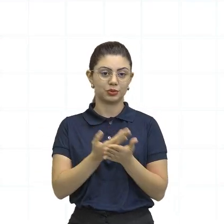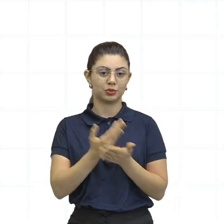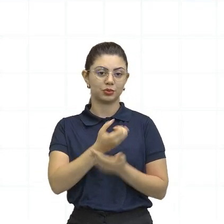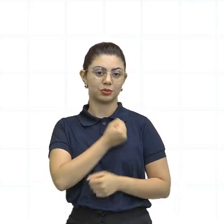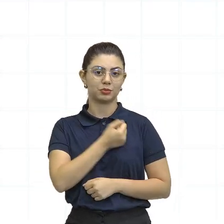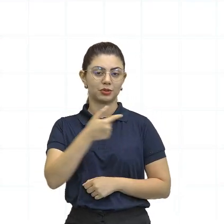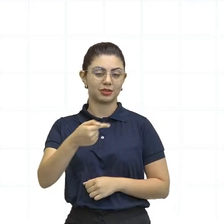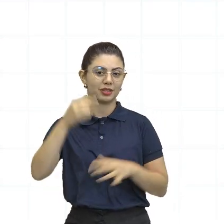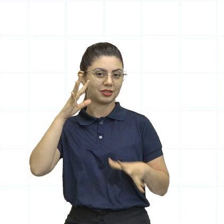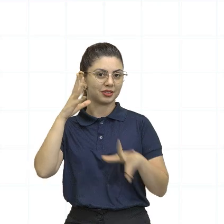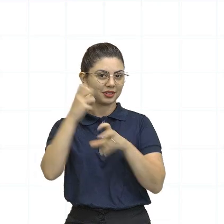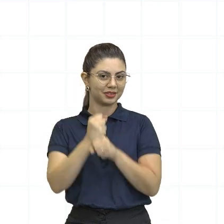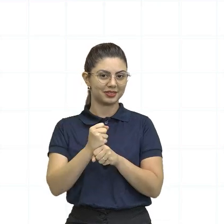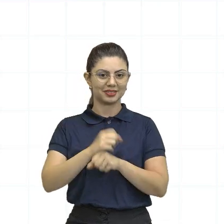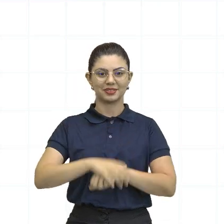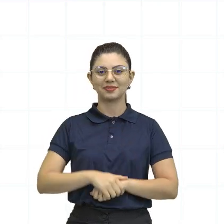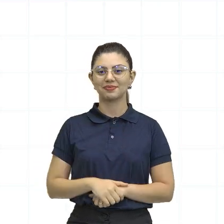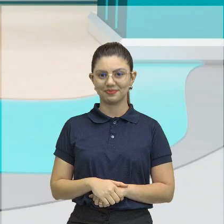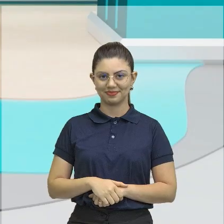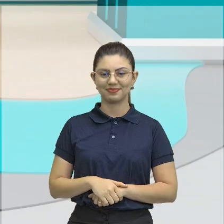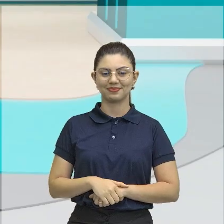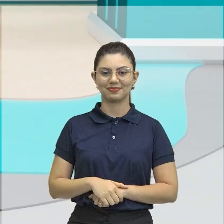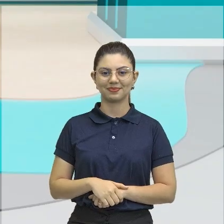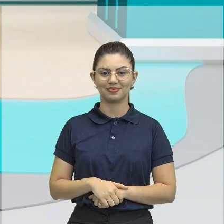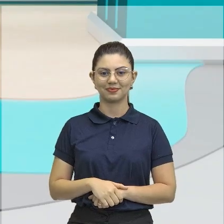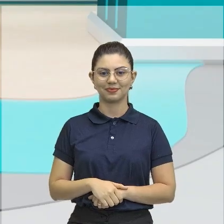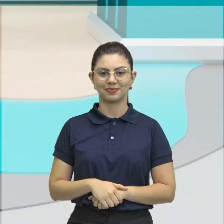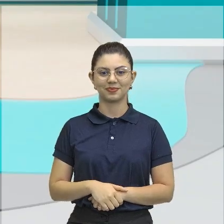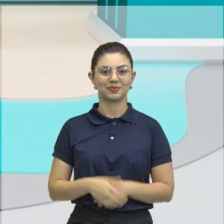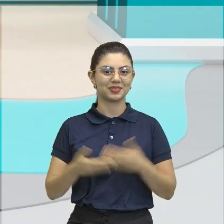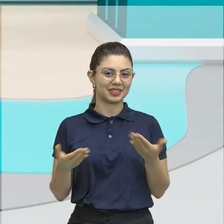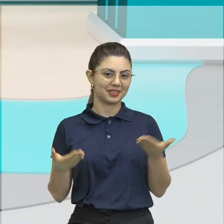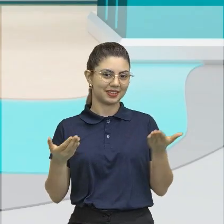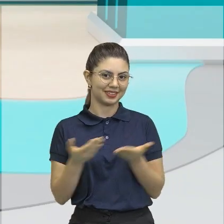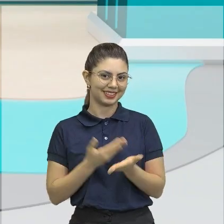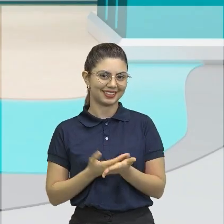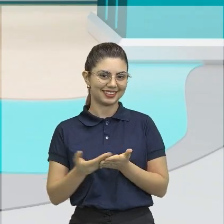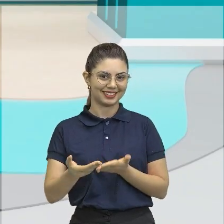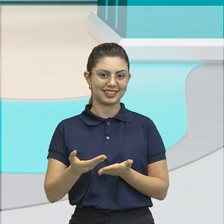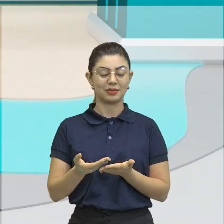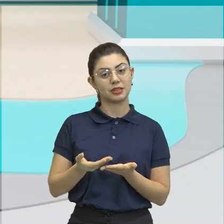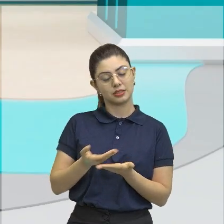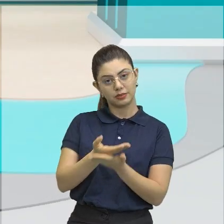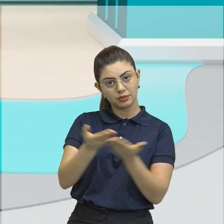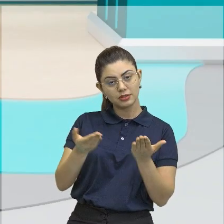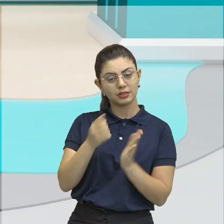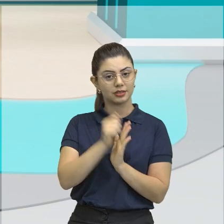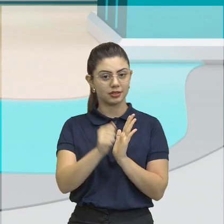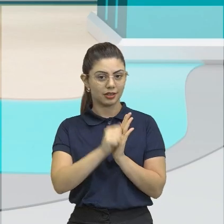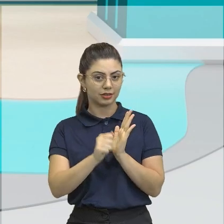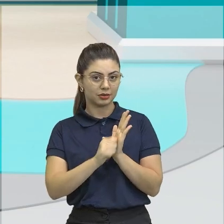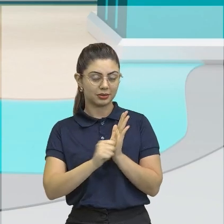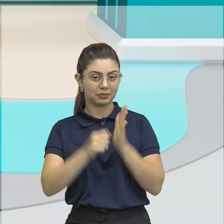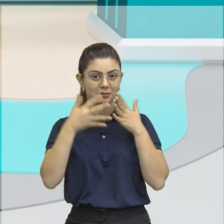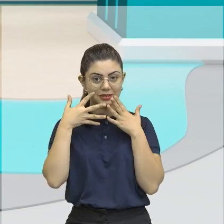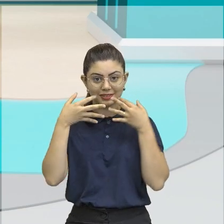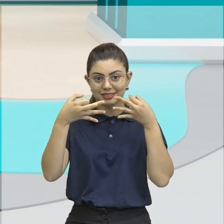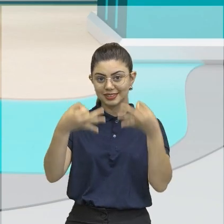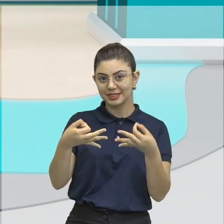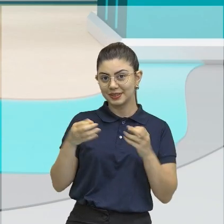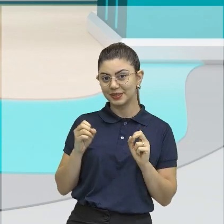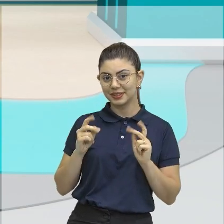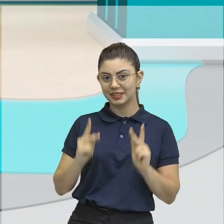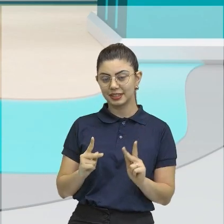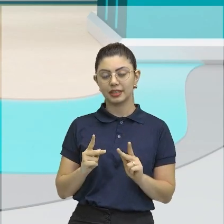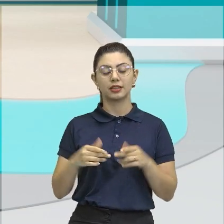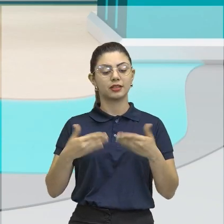a revisão, ok? Muito bem, então vamos fazer as nossas anotações, prestar bastante atenção,